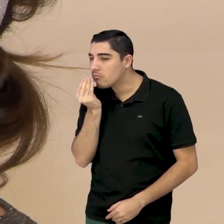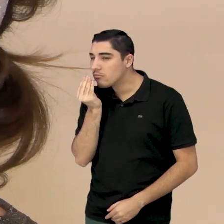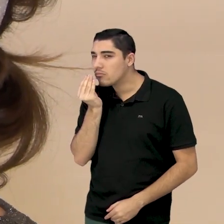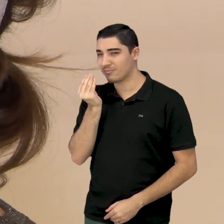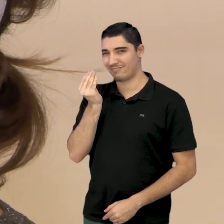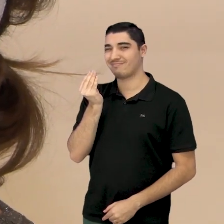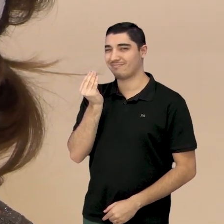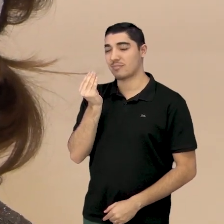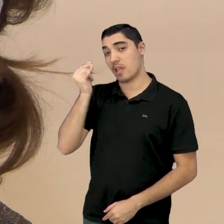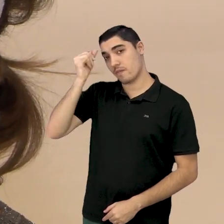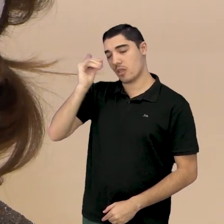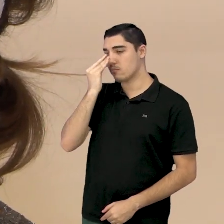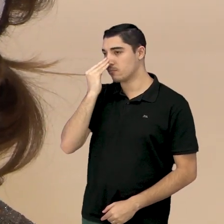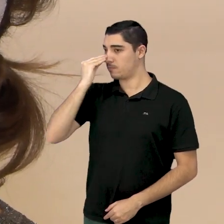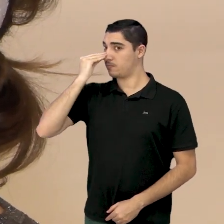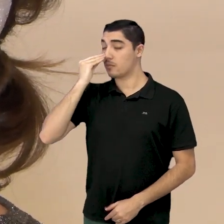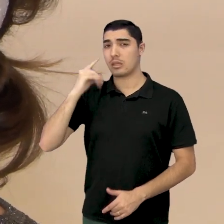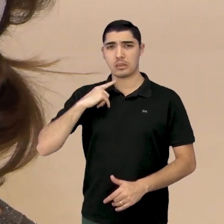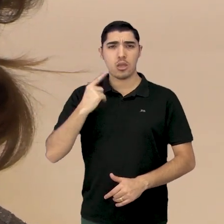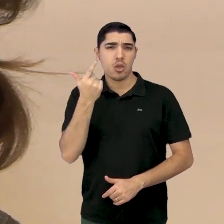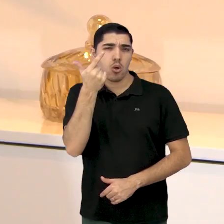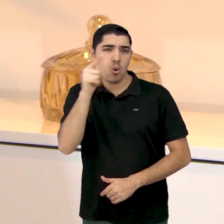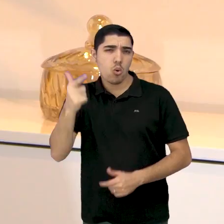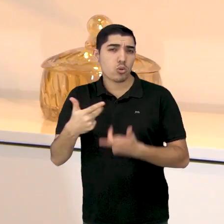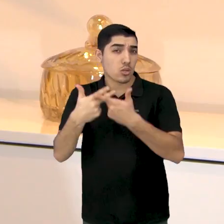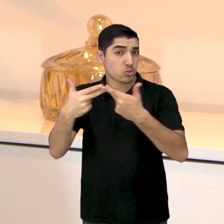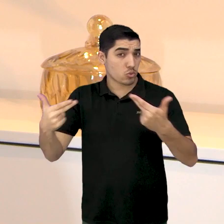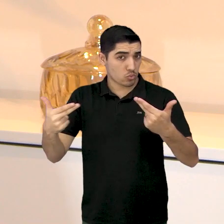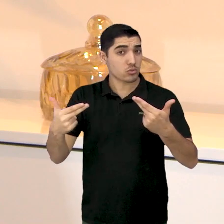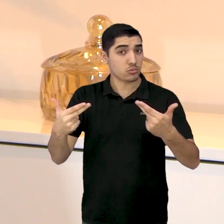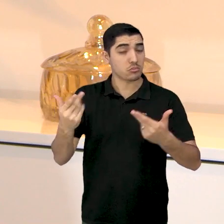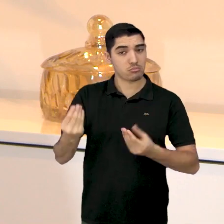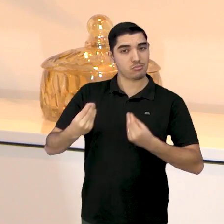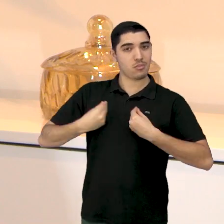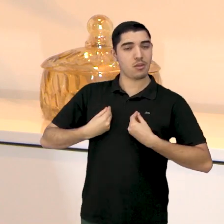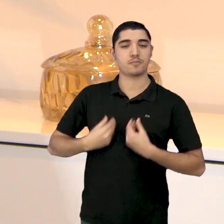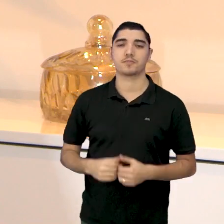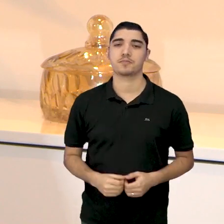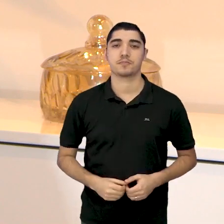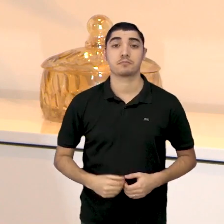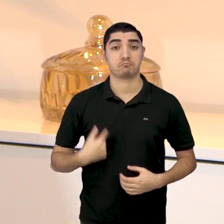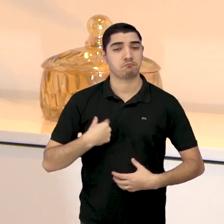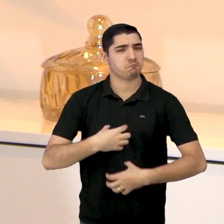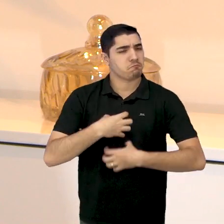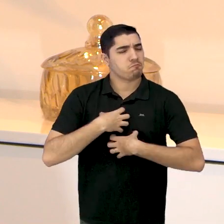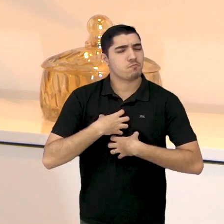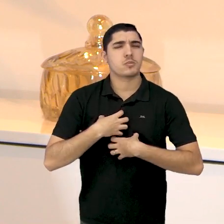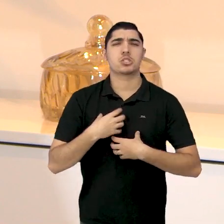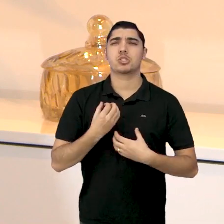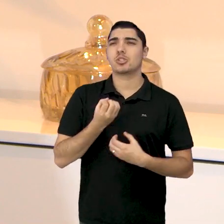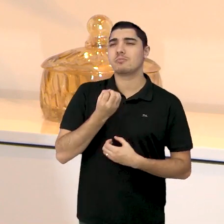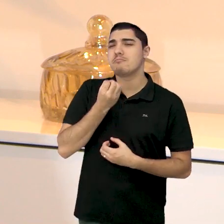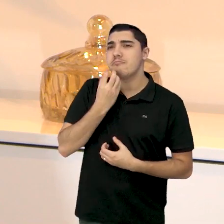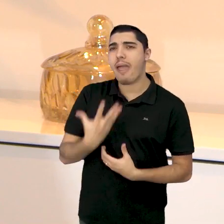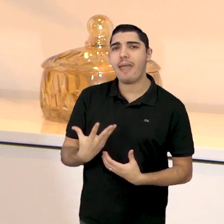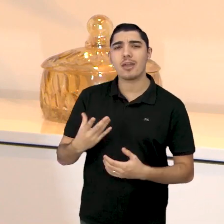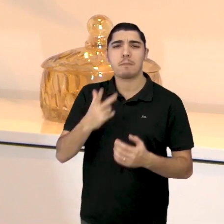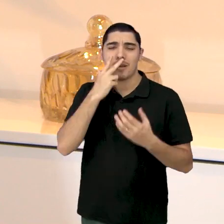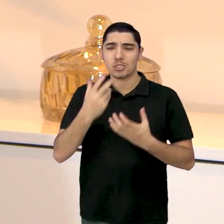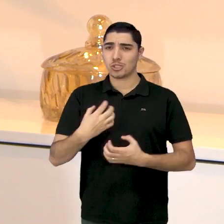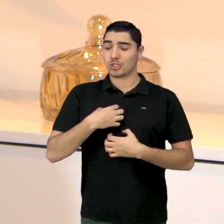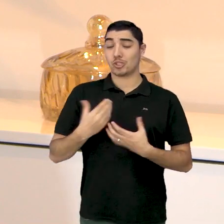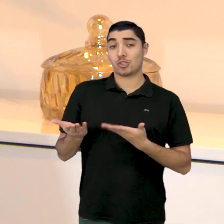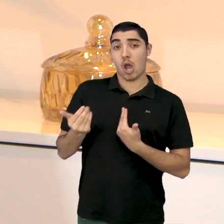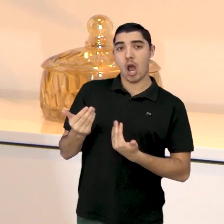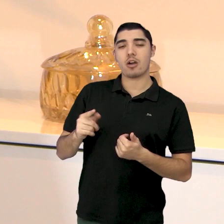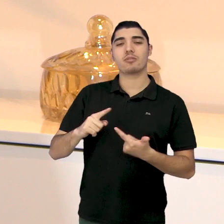enfermeira citou outros benefícios. Me senti mais jovem, né? Me senti mais segura. Quando a gente passa a maquiagem,